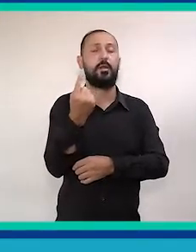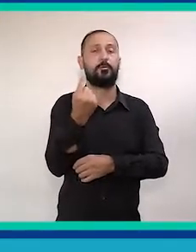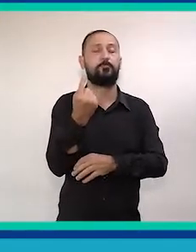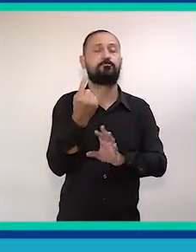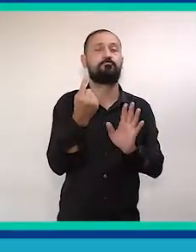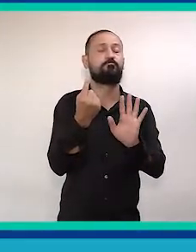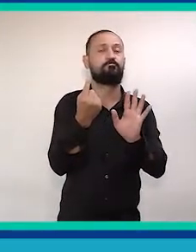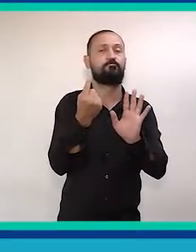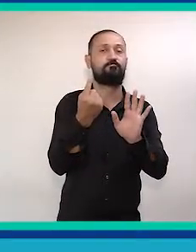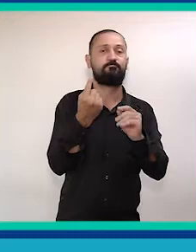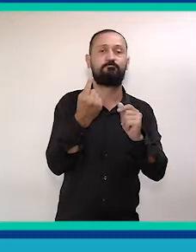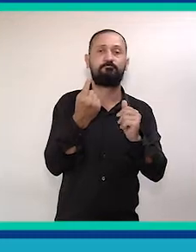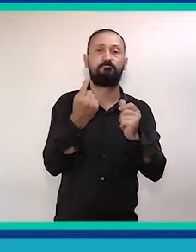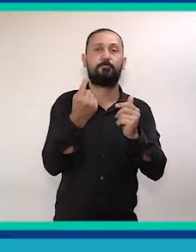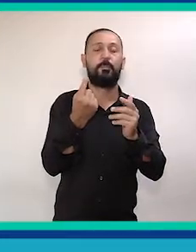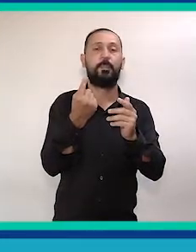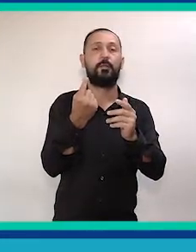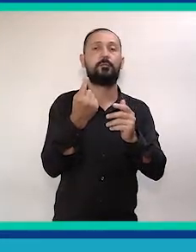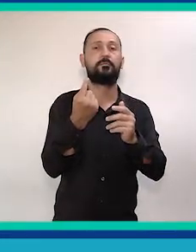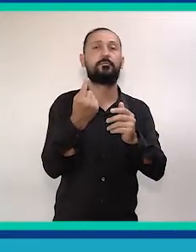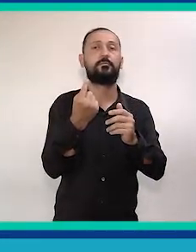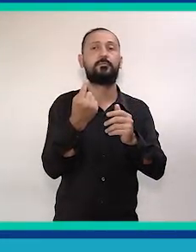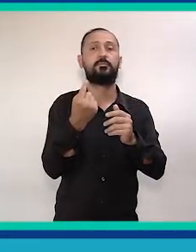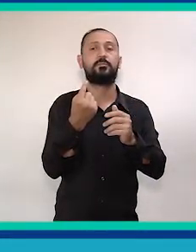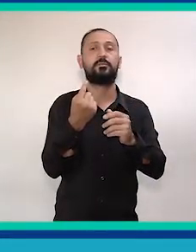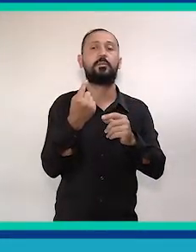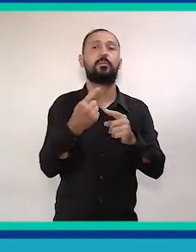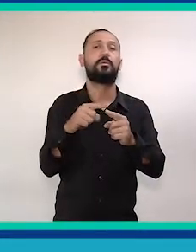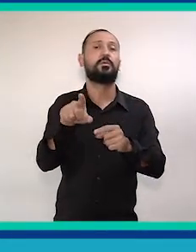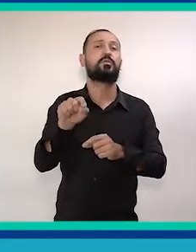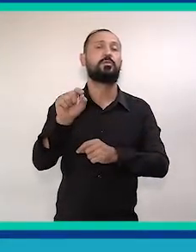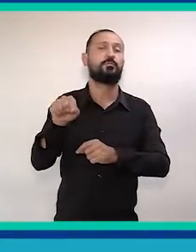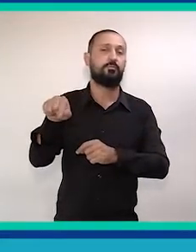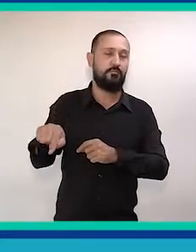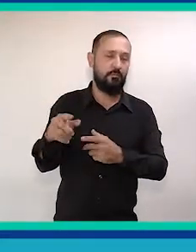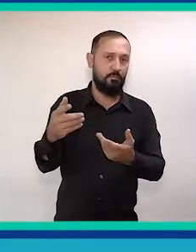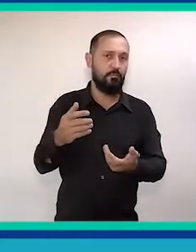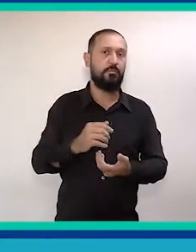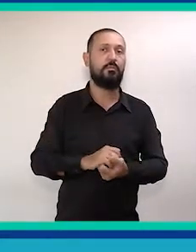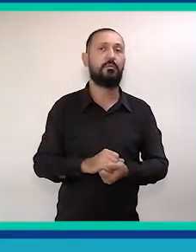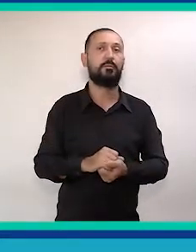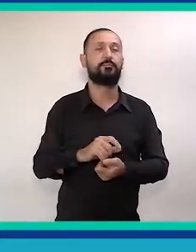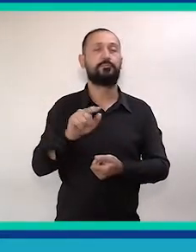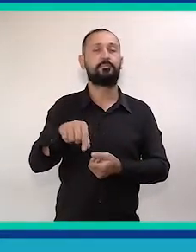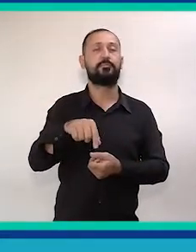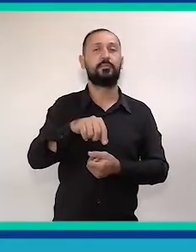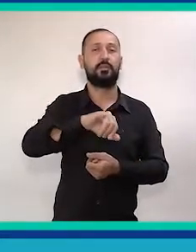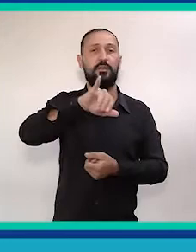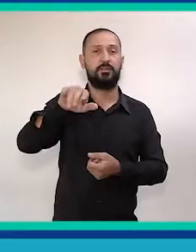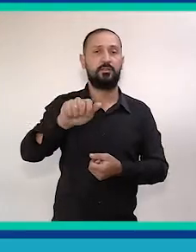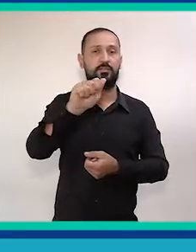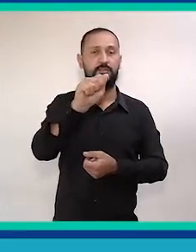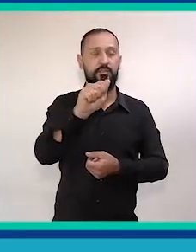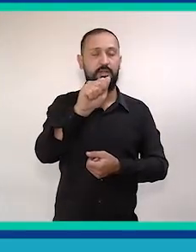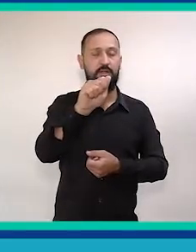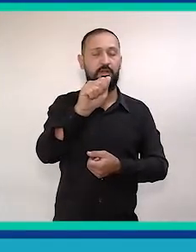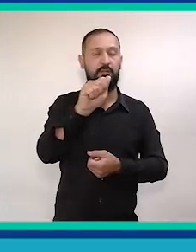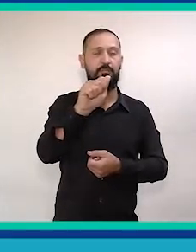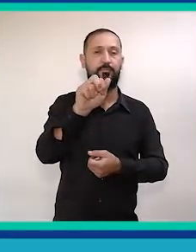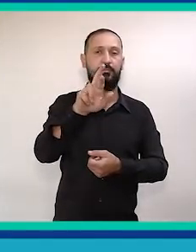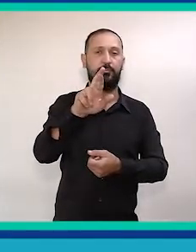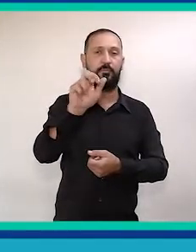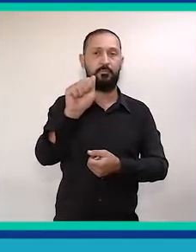é que não foi a única causa, o único motivo de escolher esse animal, que é a